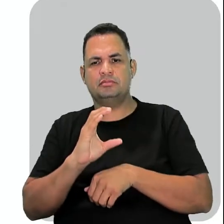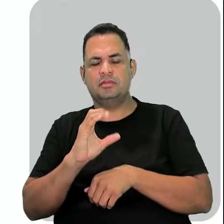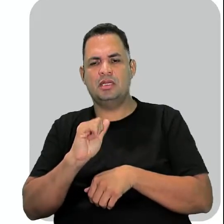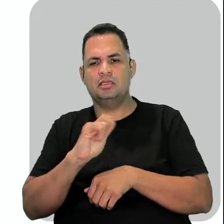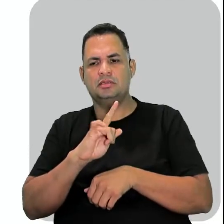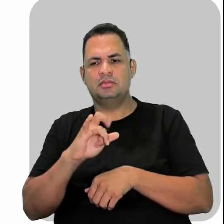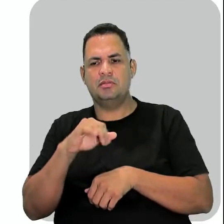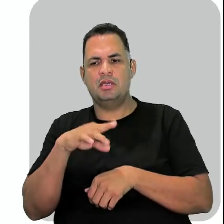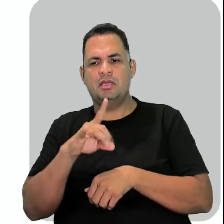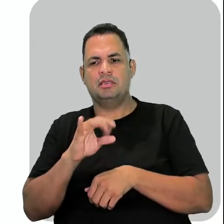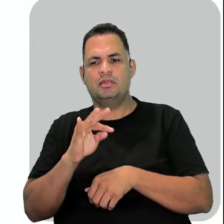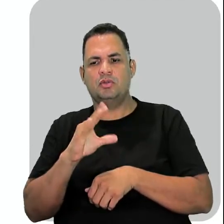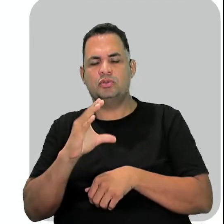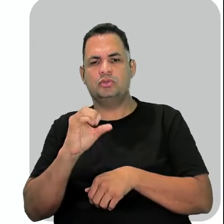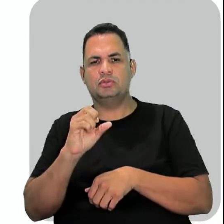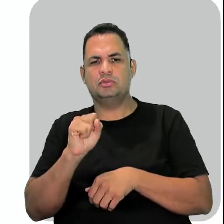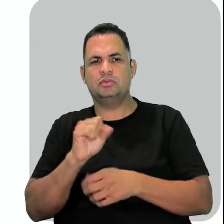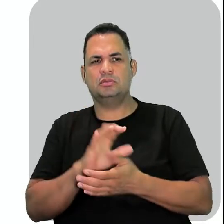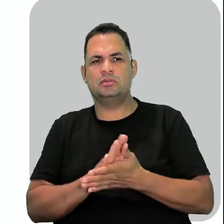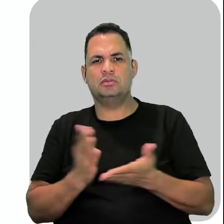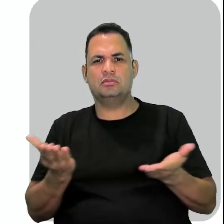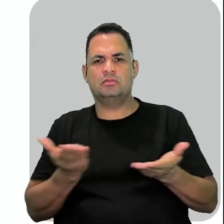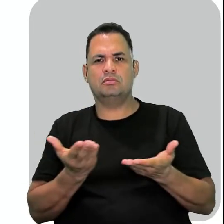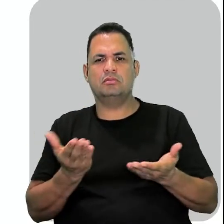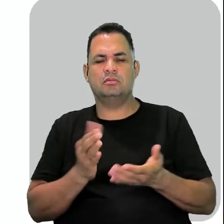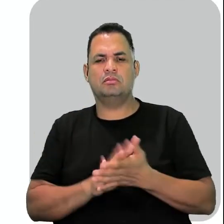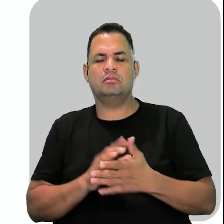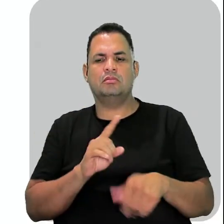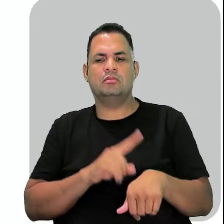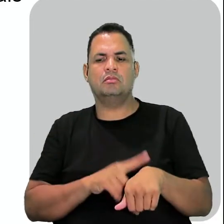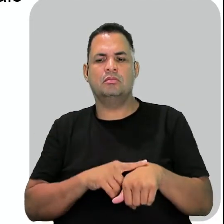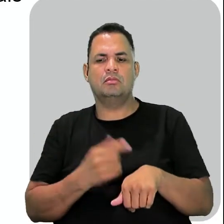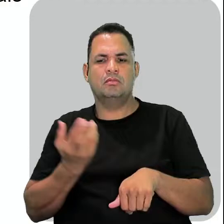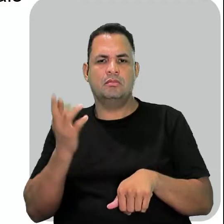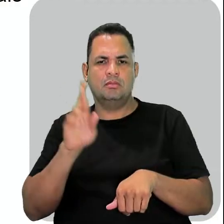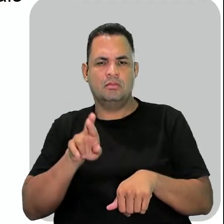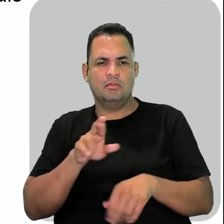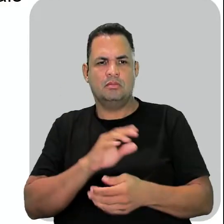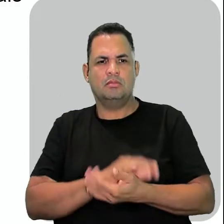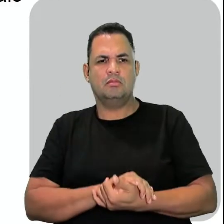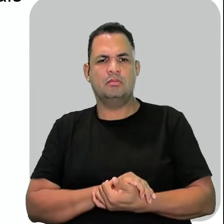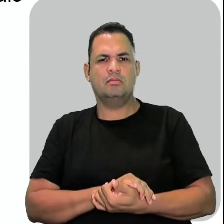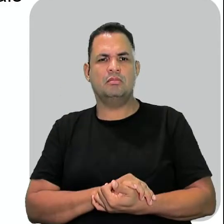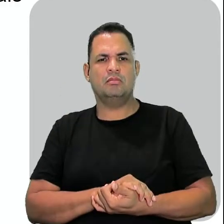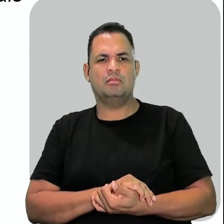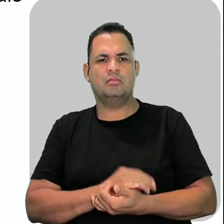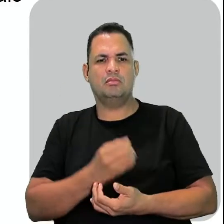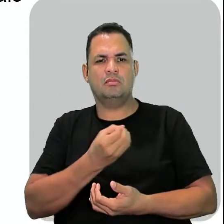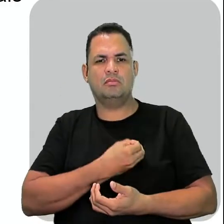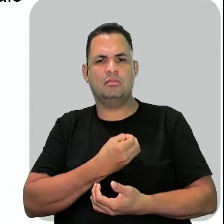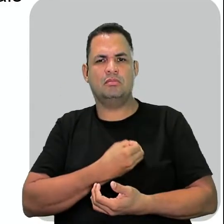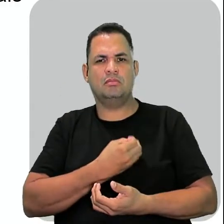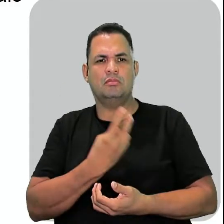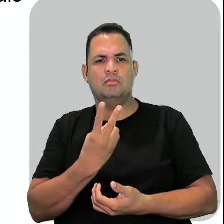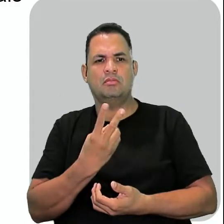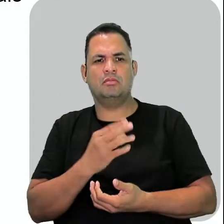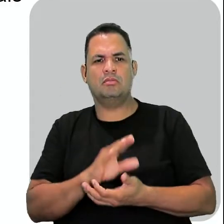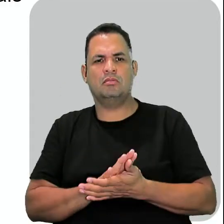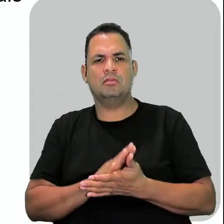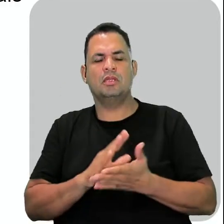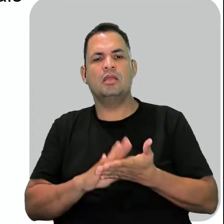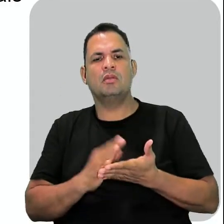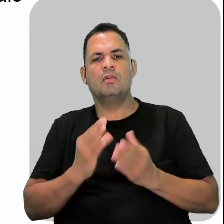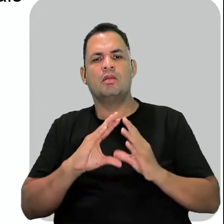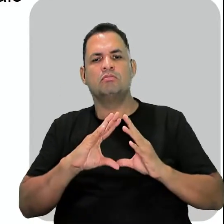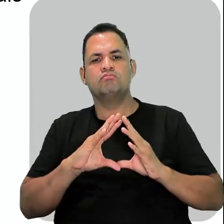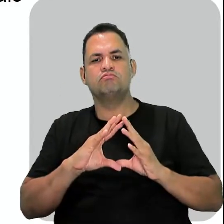assimétricos. Vamos lá? Hora de recuperar. Questão 2. Para que um